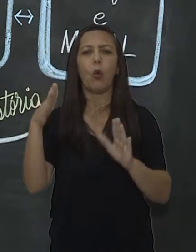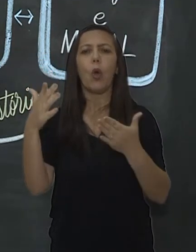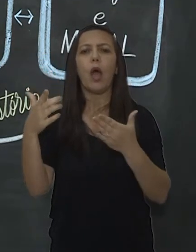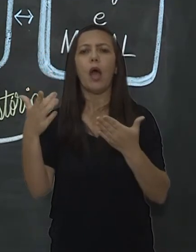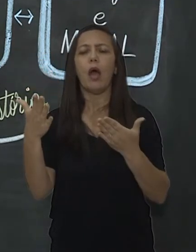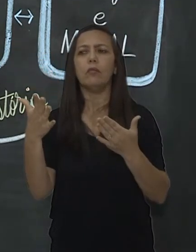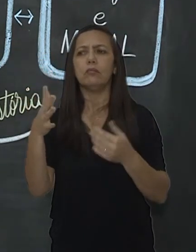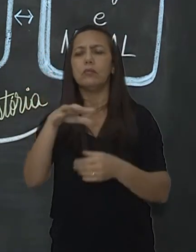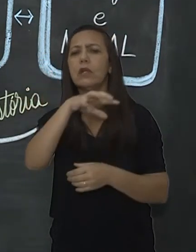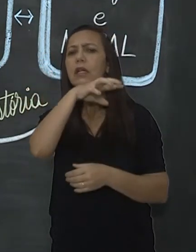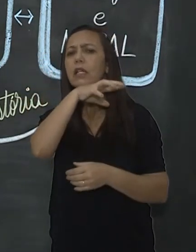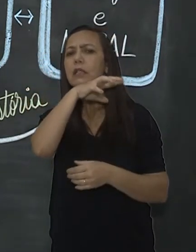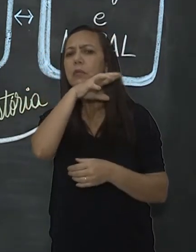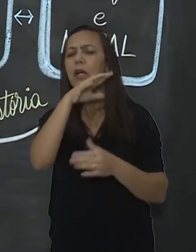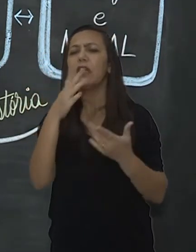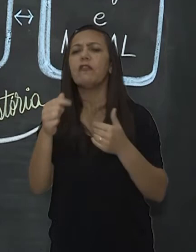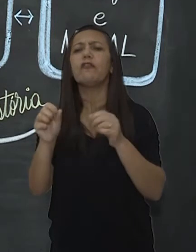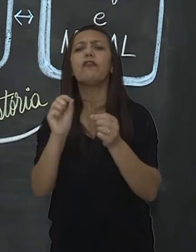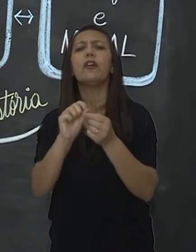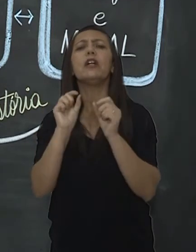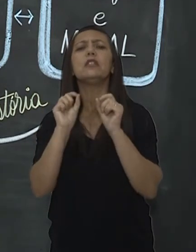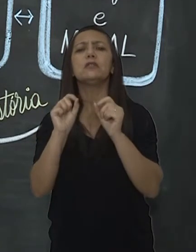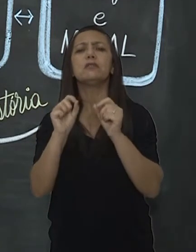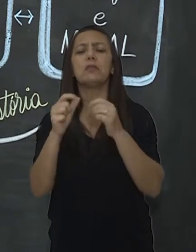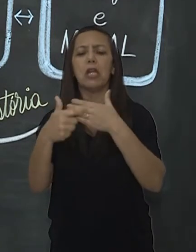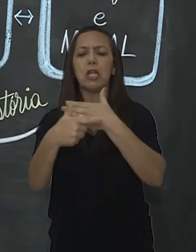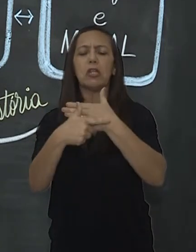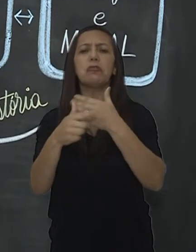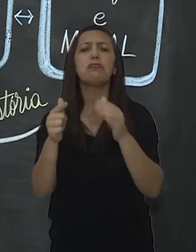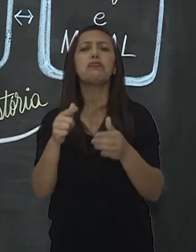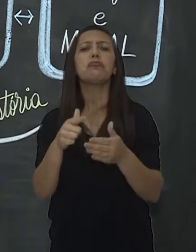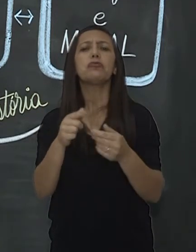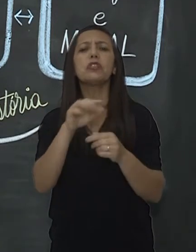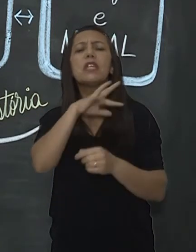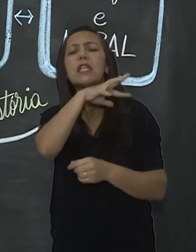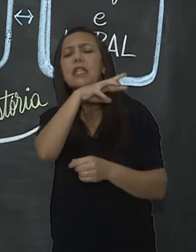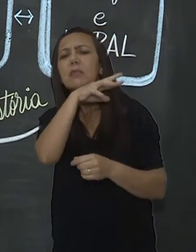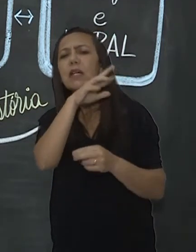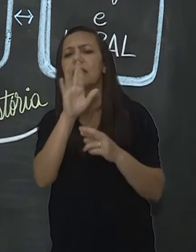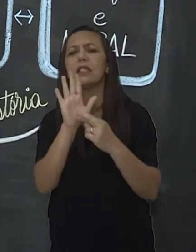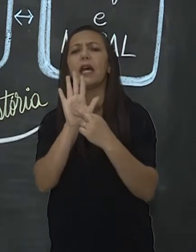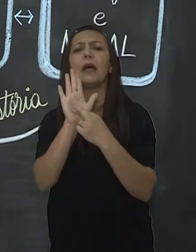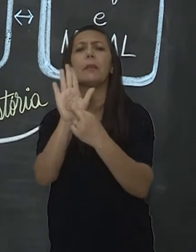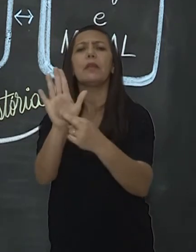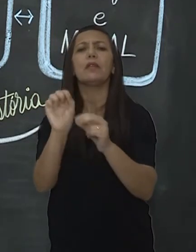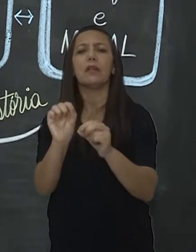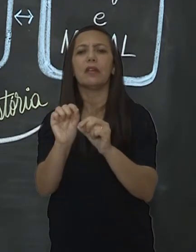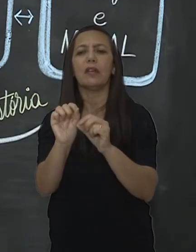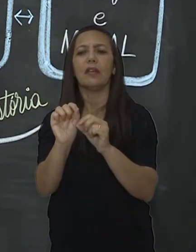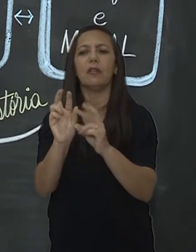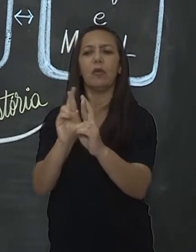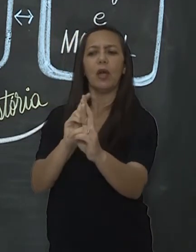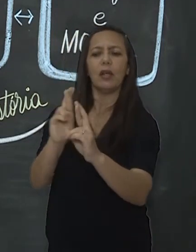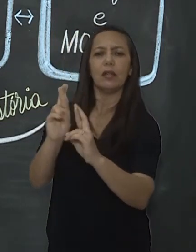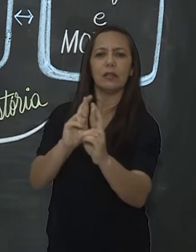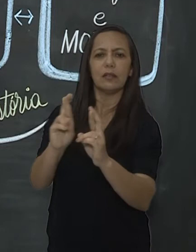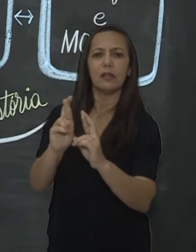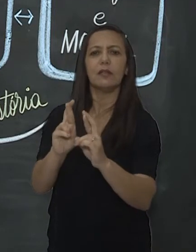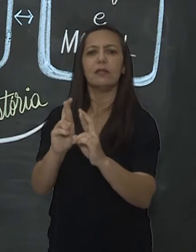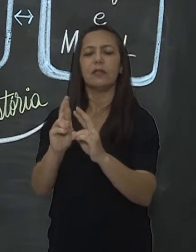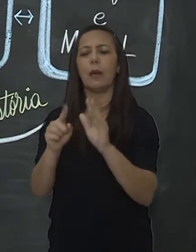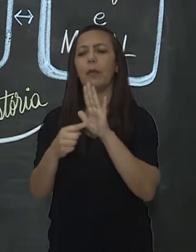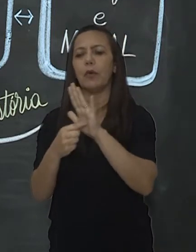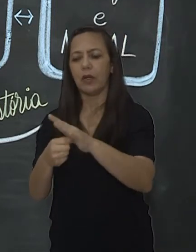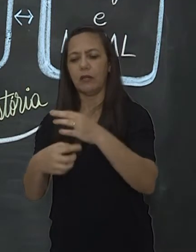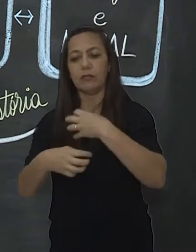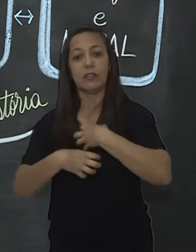animais dentro dessa história? Esses animais estão representando situações comuns das relações humanas, eles estão representando sentimentos